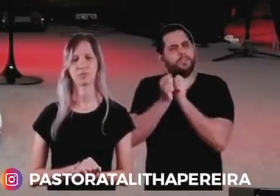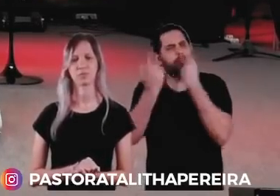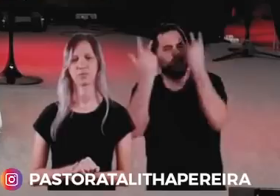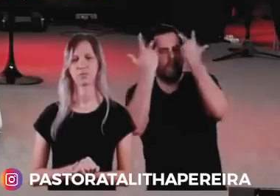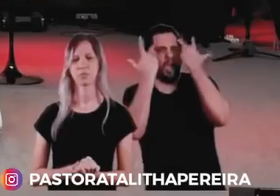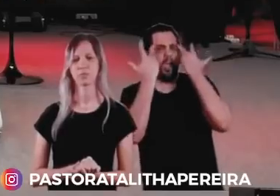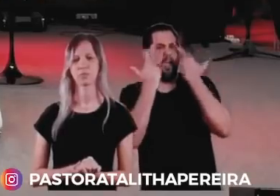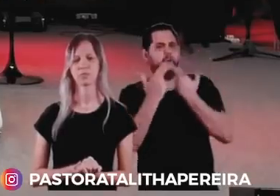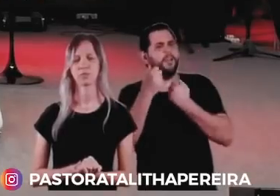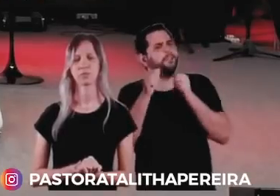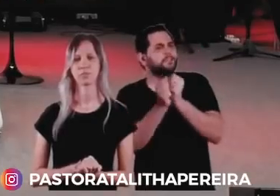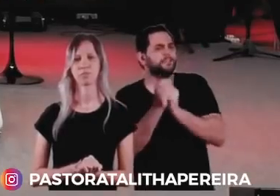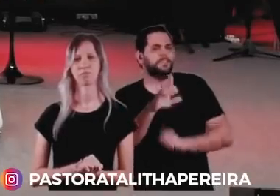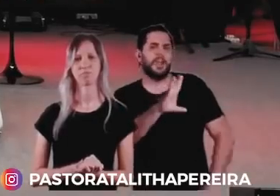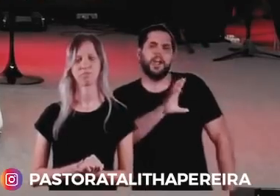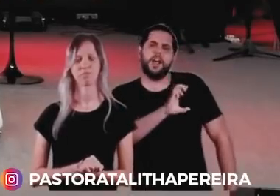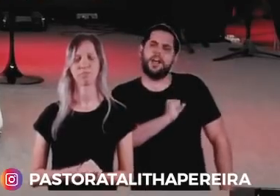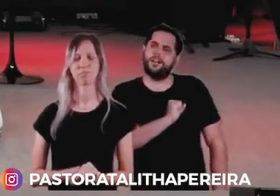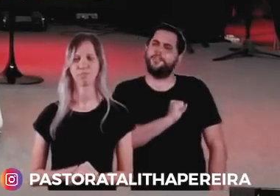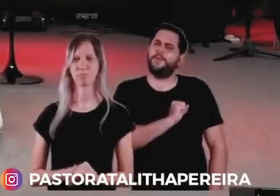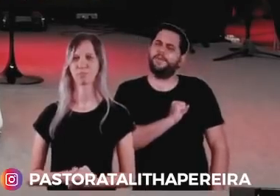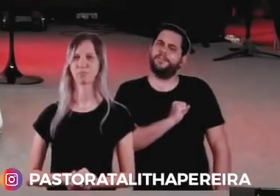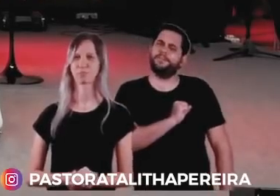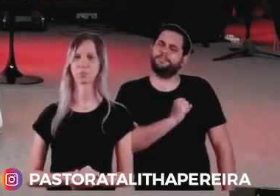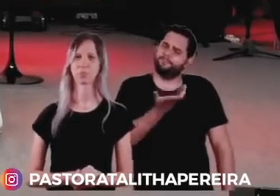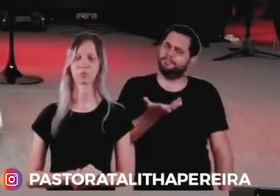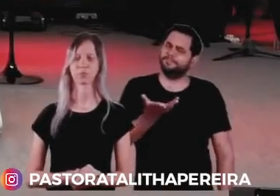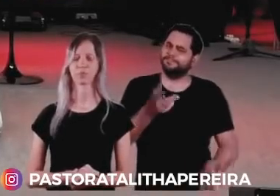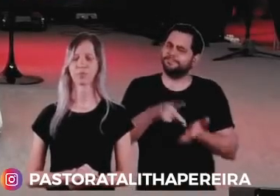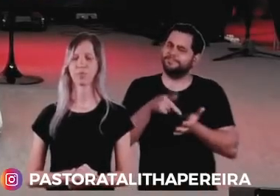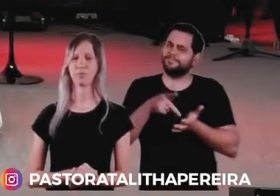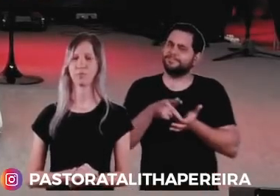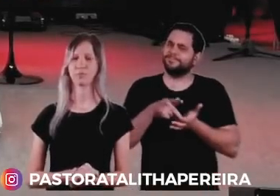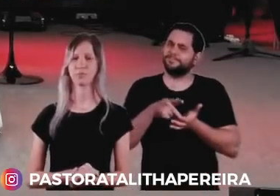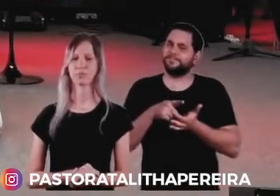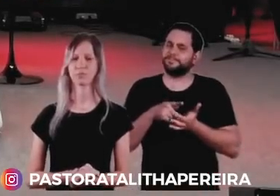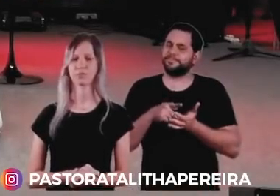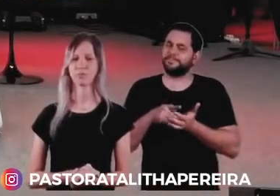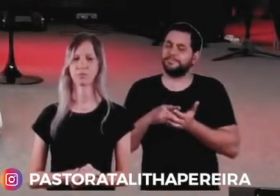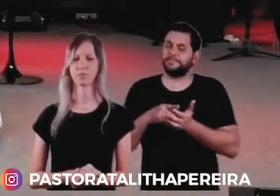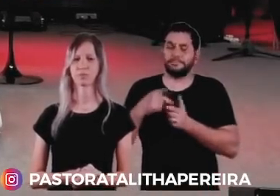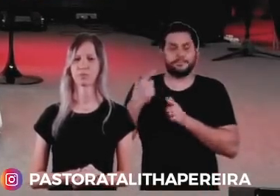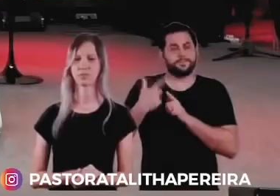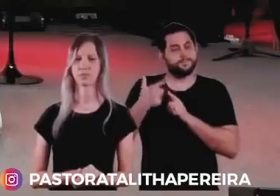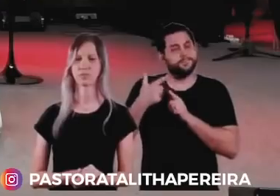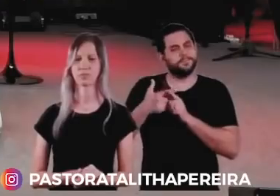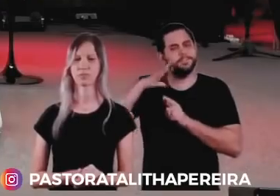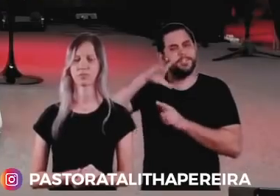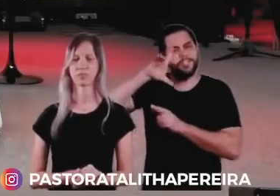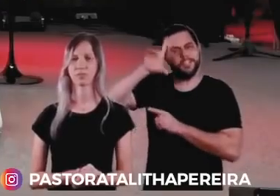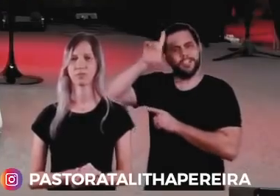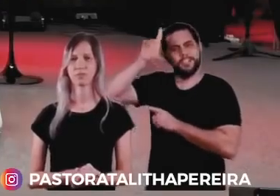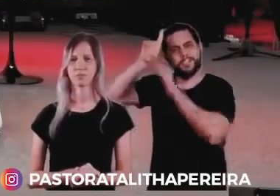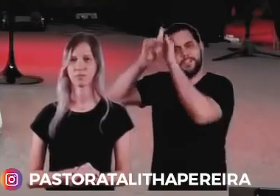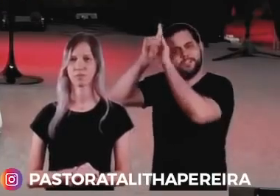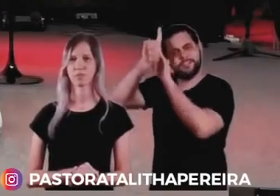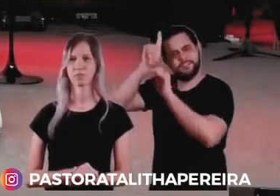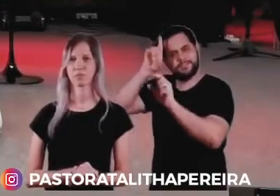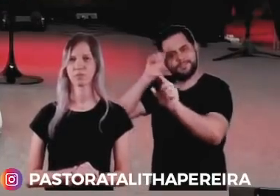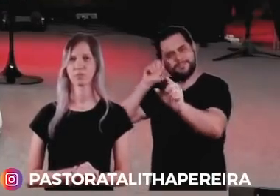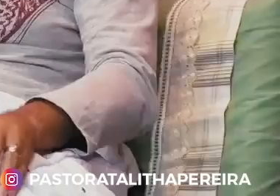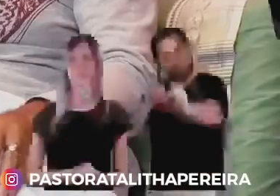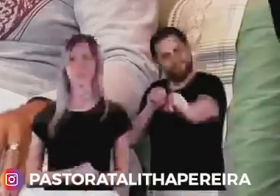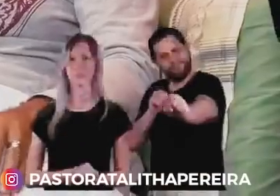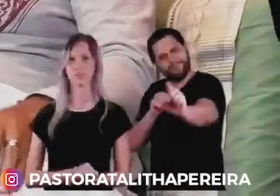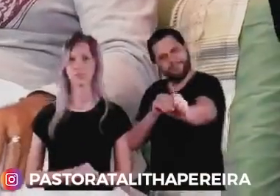tranquilo com o seu amor, com a sua amada, com o seu amado, porque com certeza Deus vai falar, né,